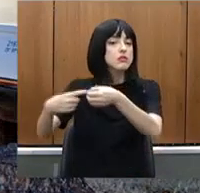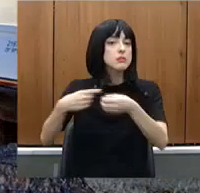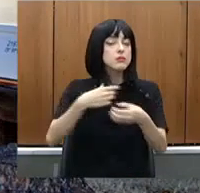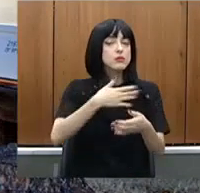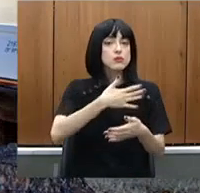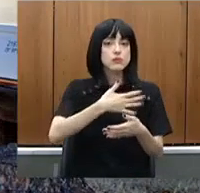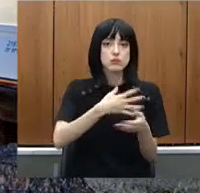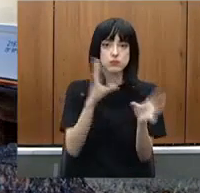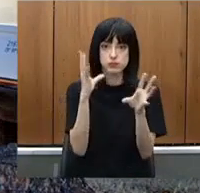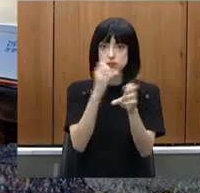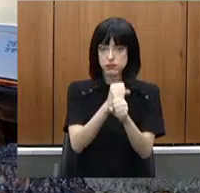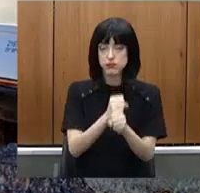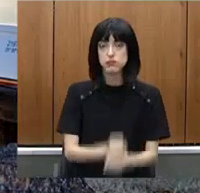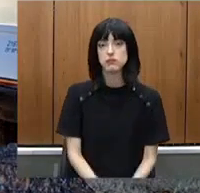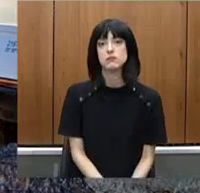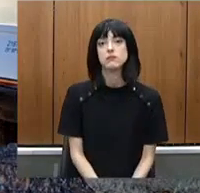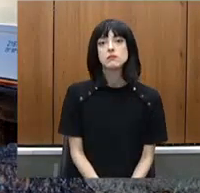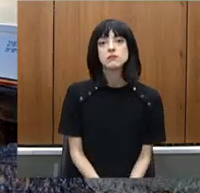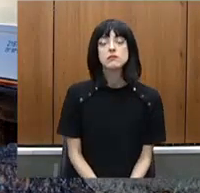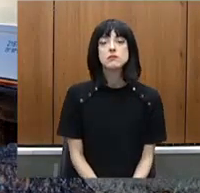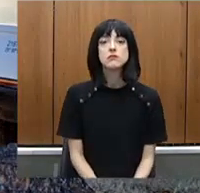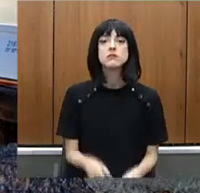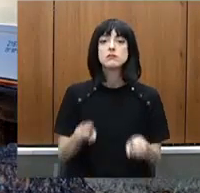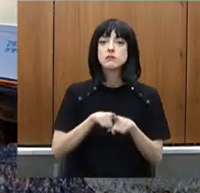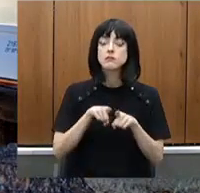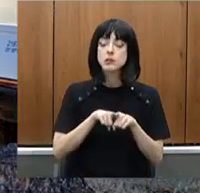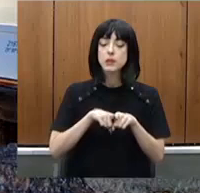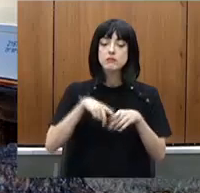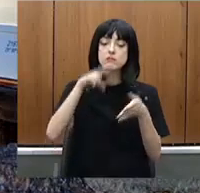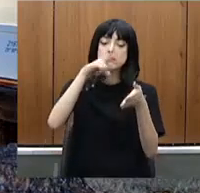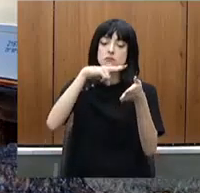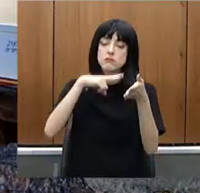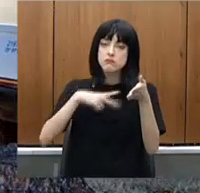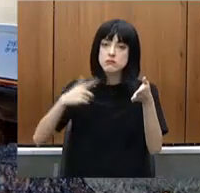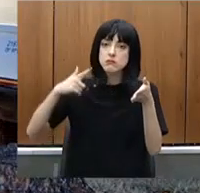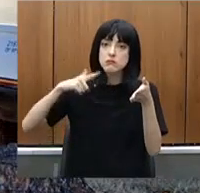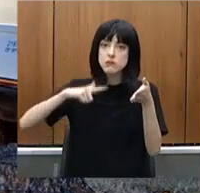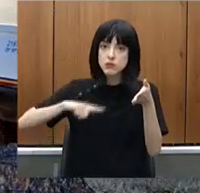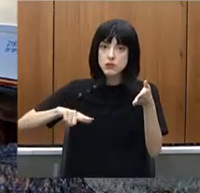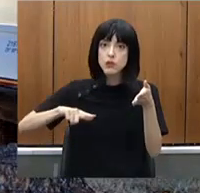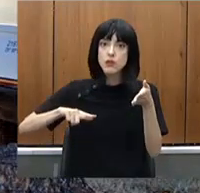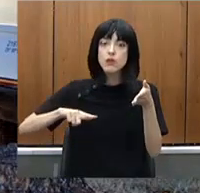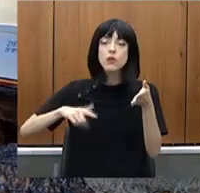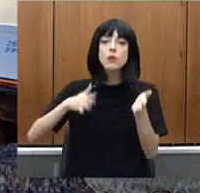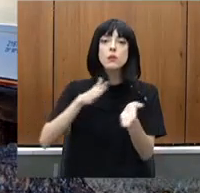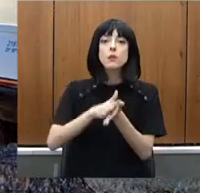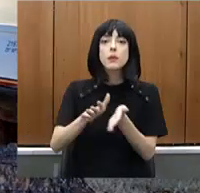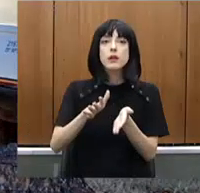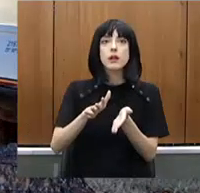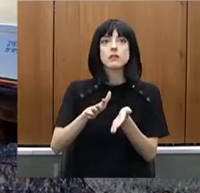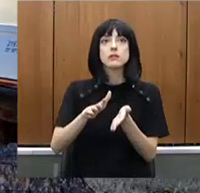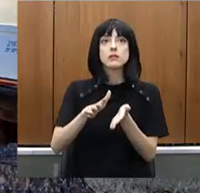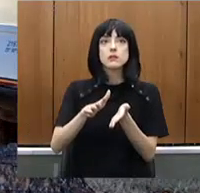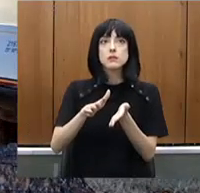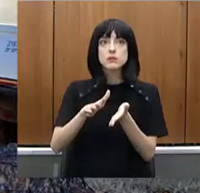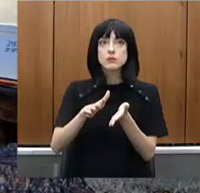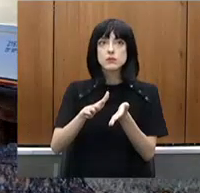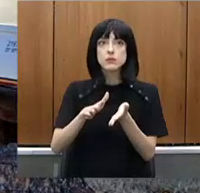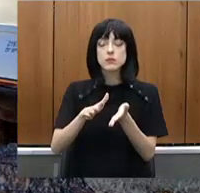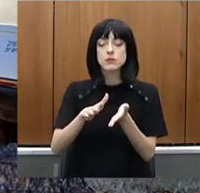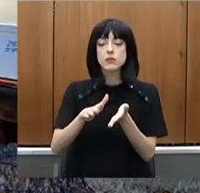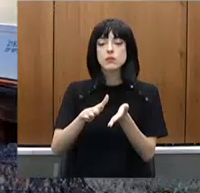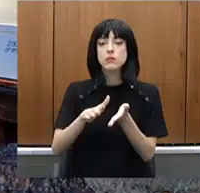fizemos também a revisão da publicação que ela completou o ano passado 20 anos de patrulha Rural lá na região de Ituiutaba